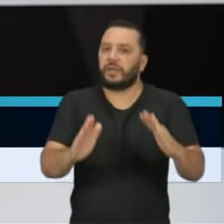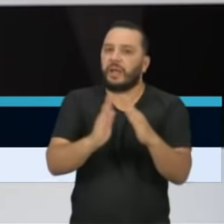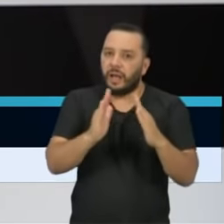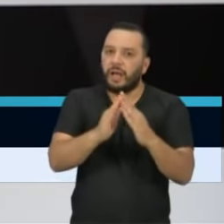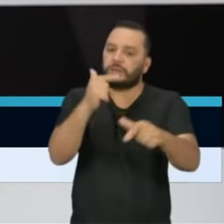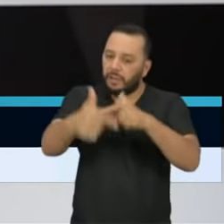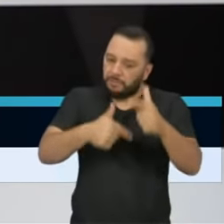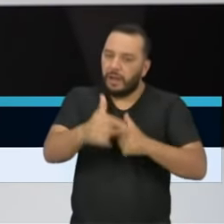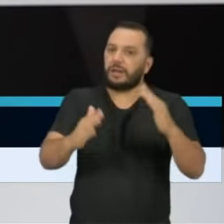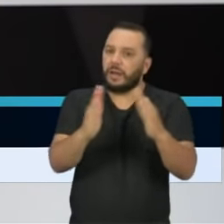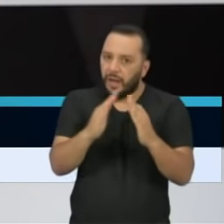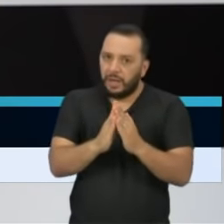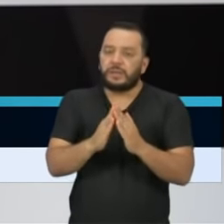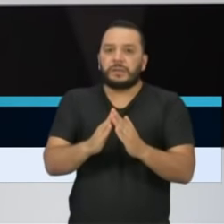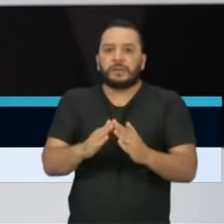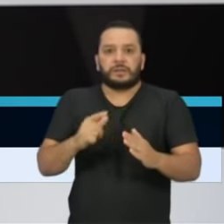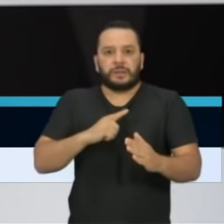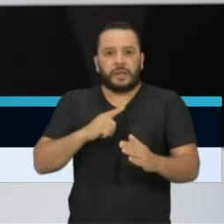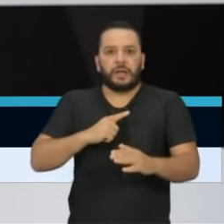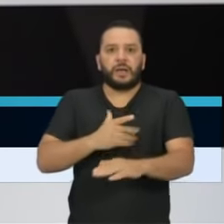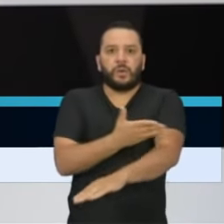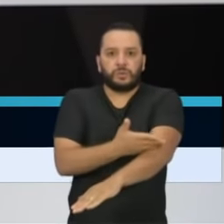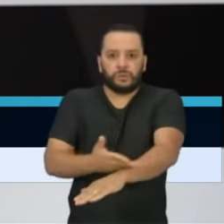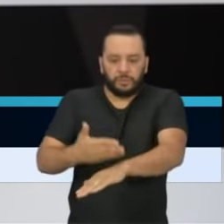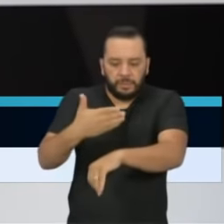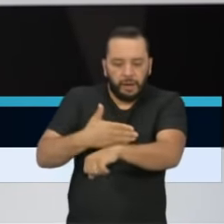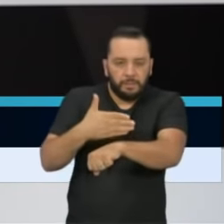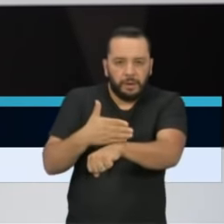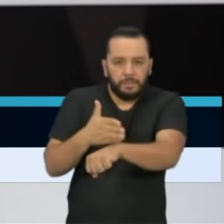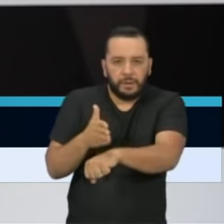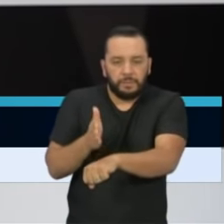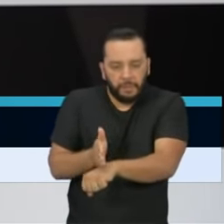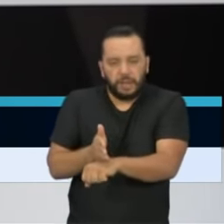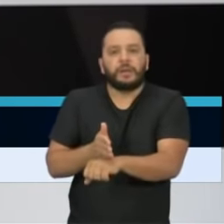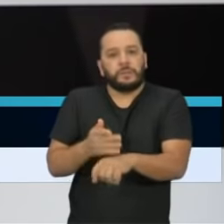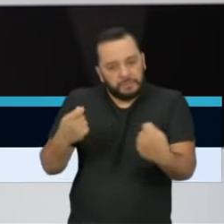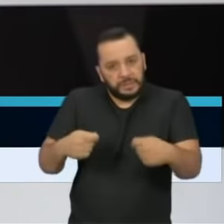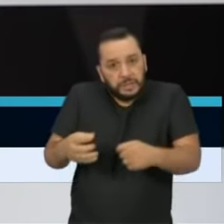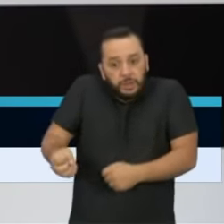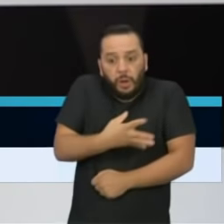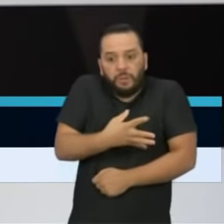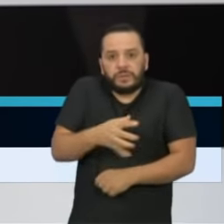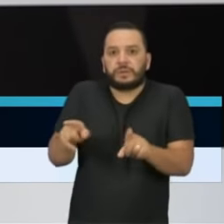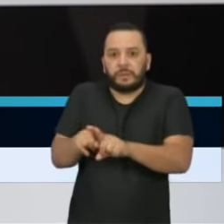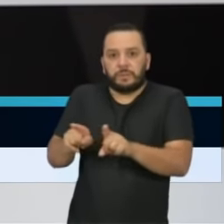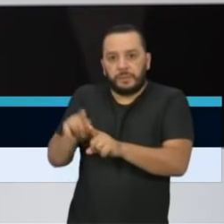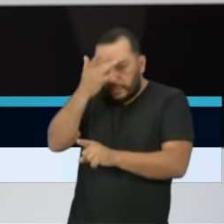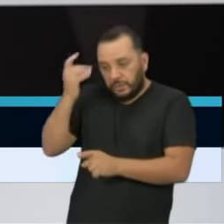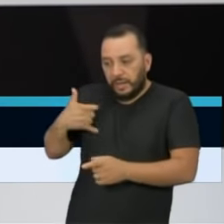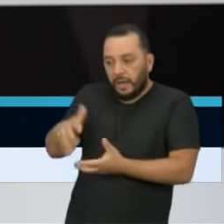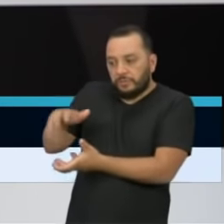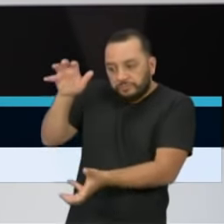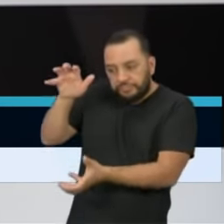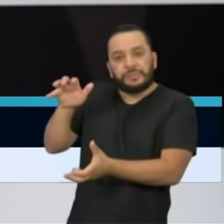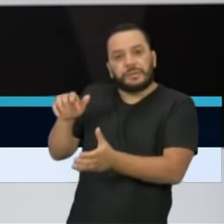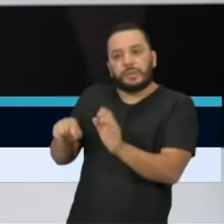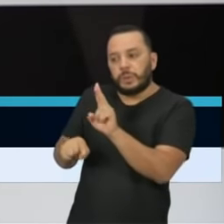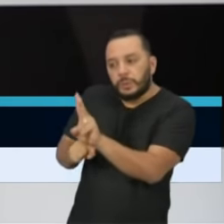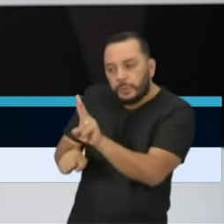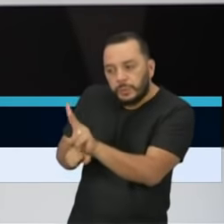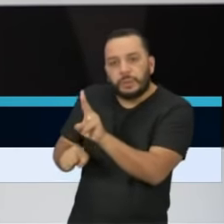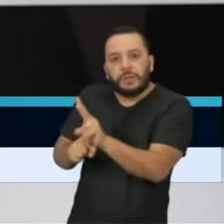em casa, estabeleçam novos hábitos, protejam as pessoas com mais de 60 anos e tenham responsabilidade e